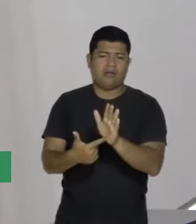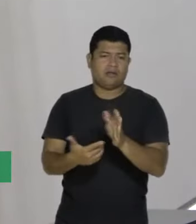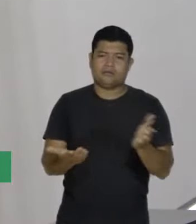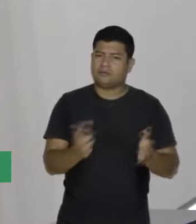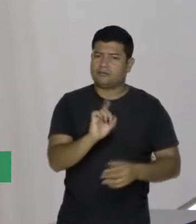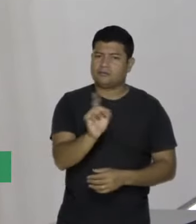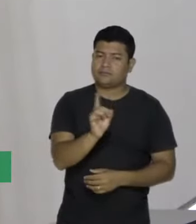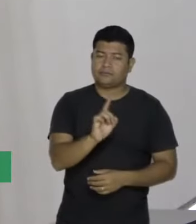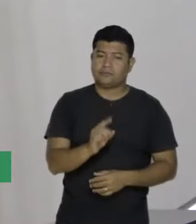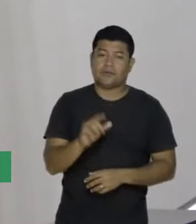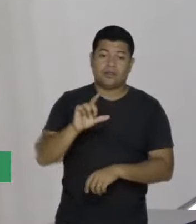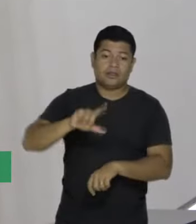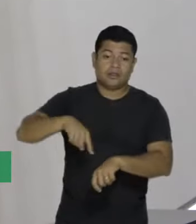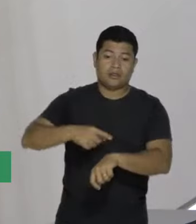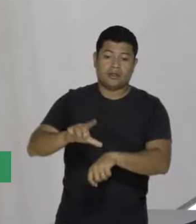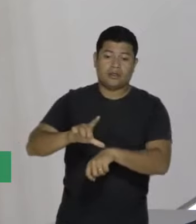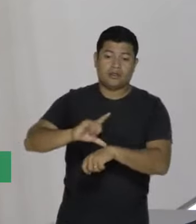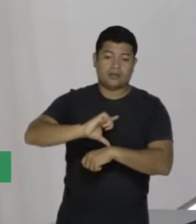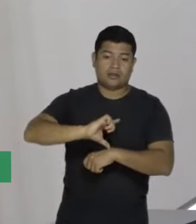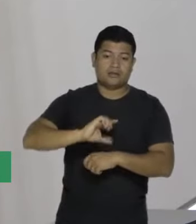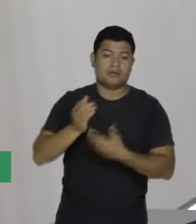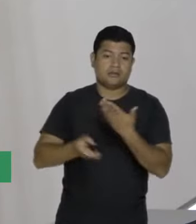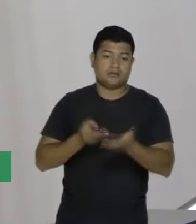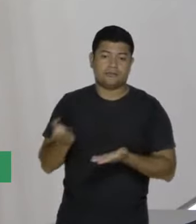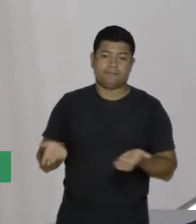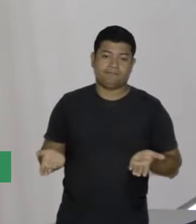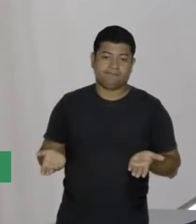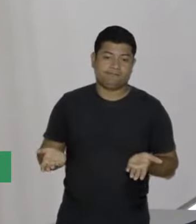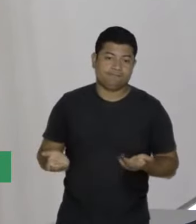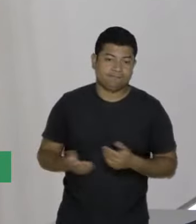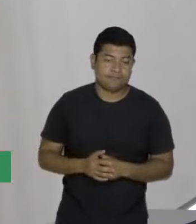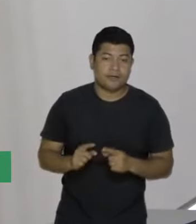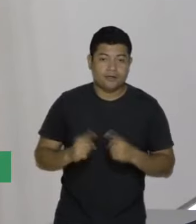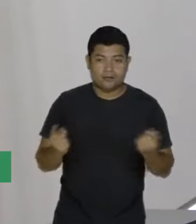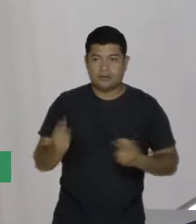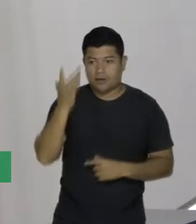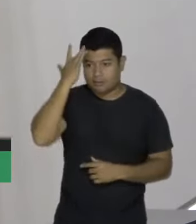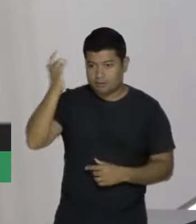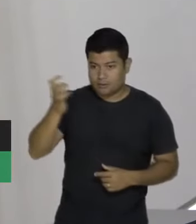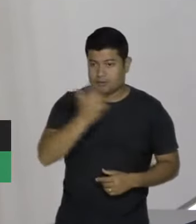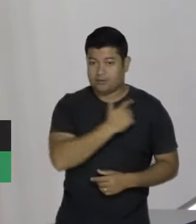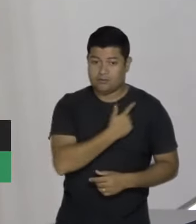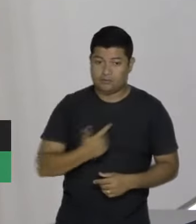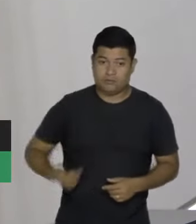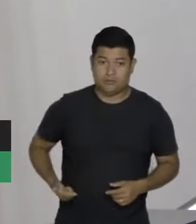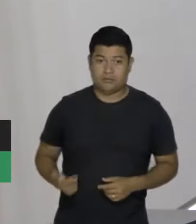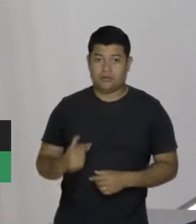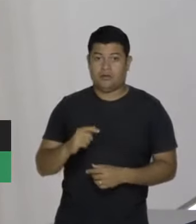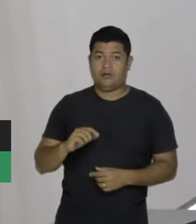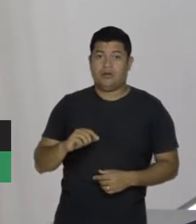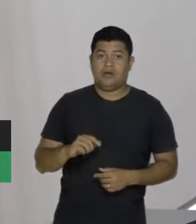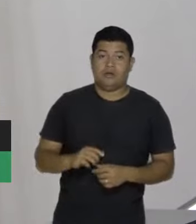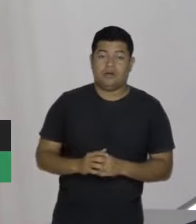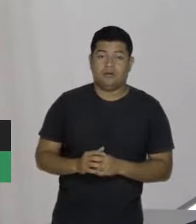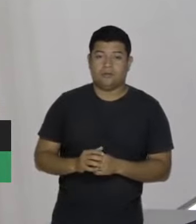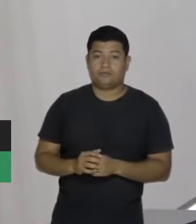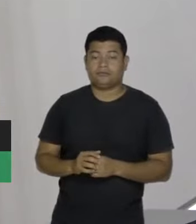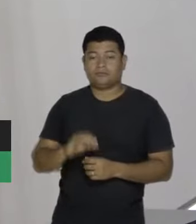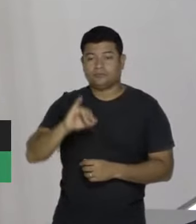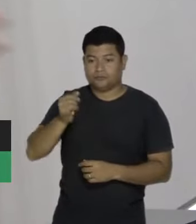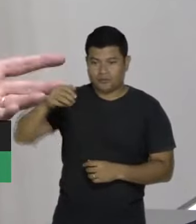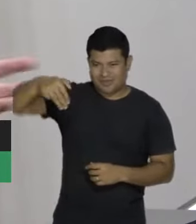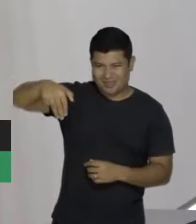o atendimento. Então, amanhã, governador Jorginho assina a